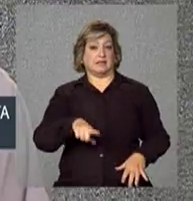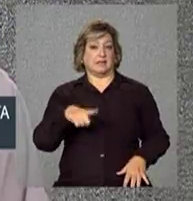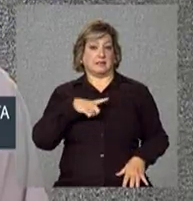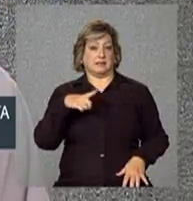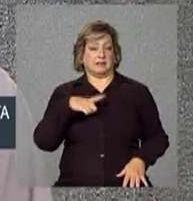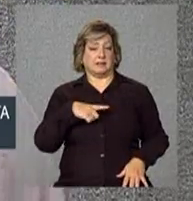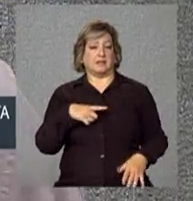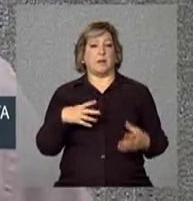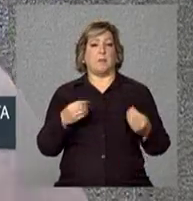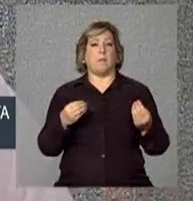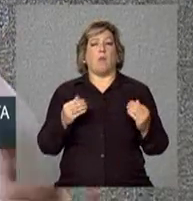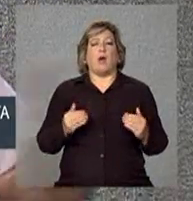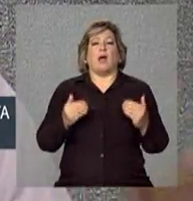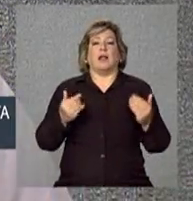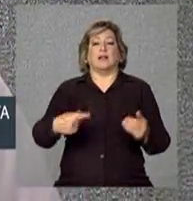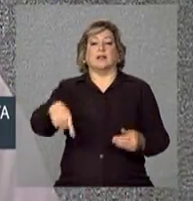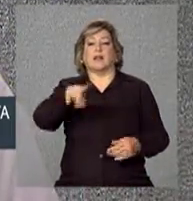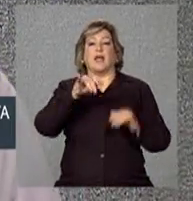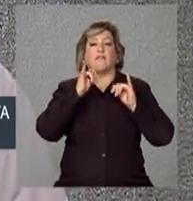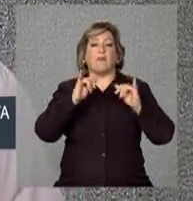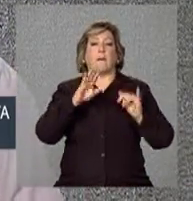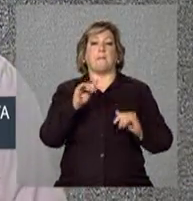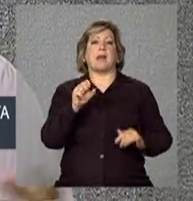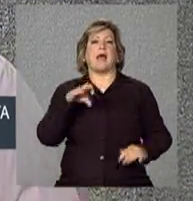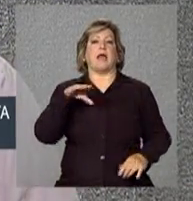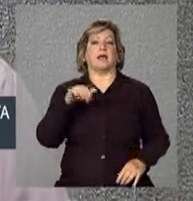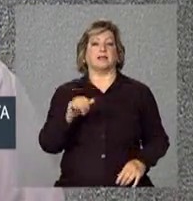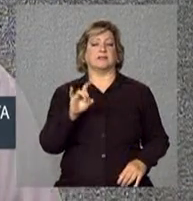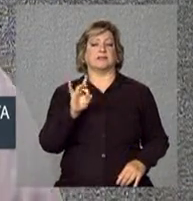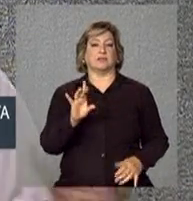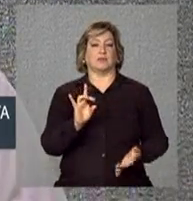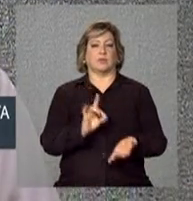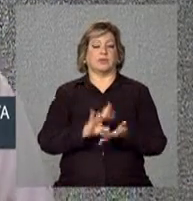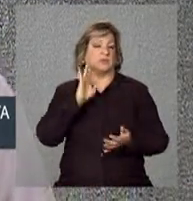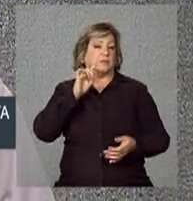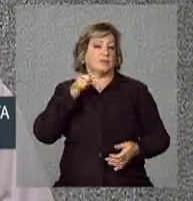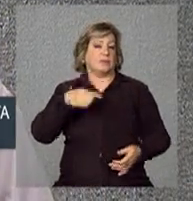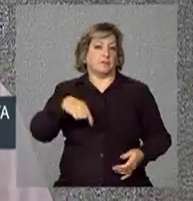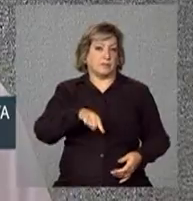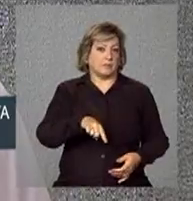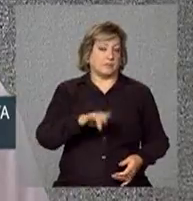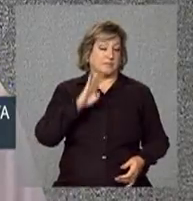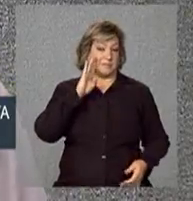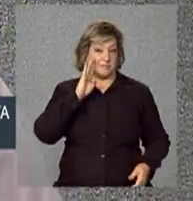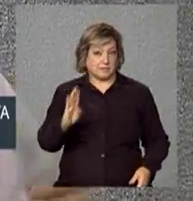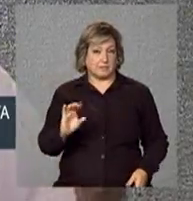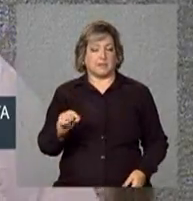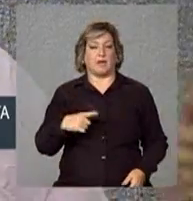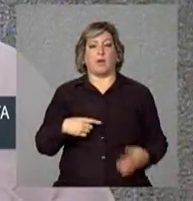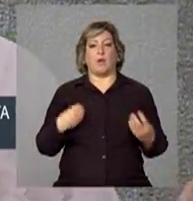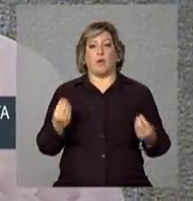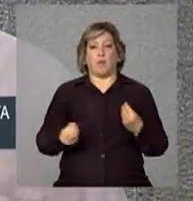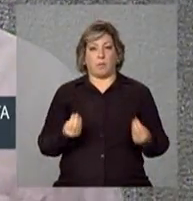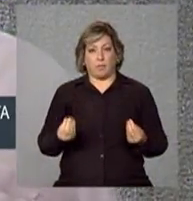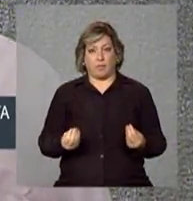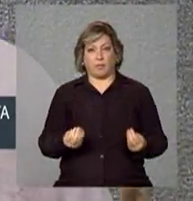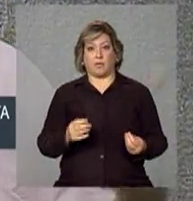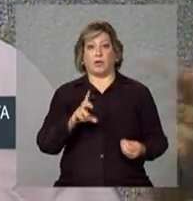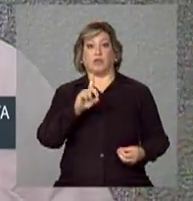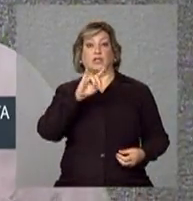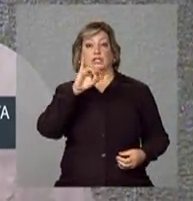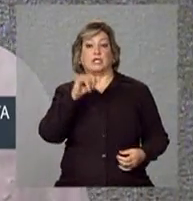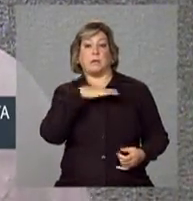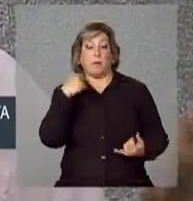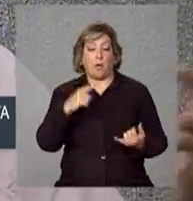muito além dessas informações básicas que são realmente elementares, cruciais, como data da